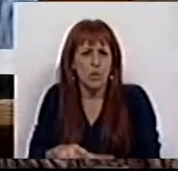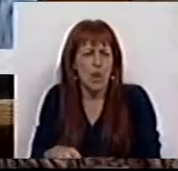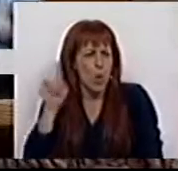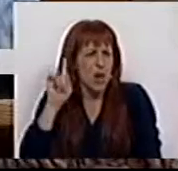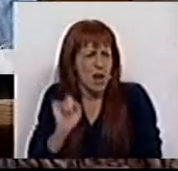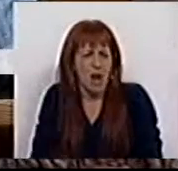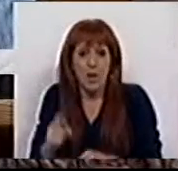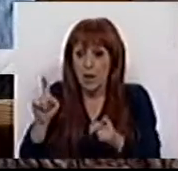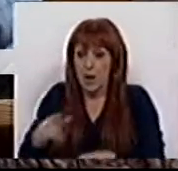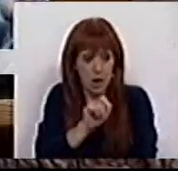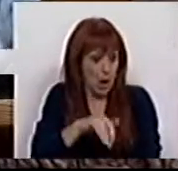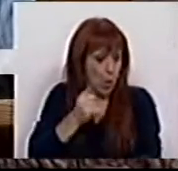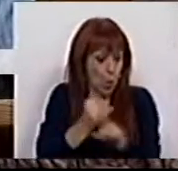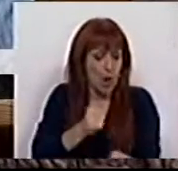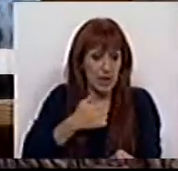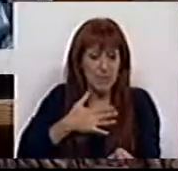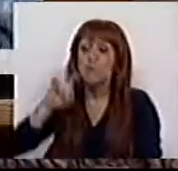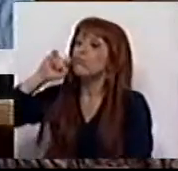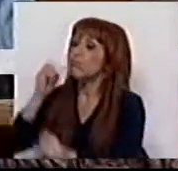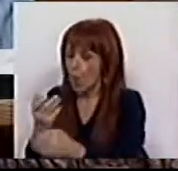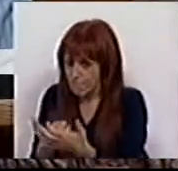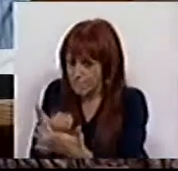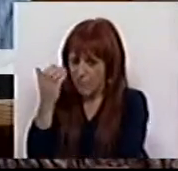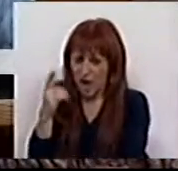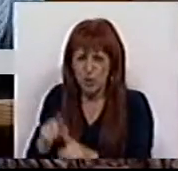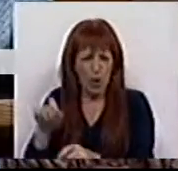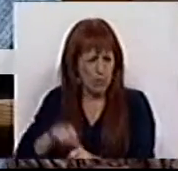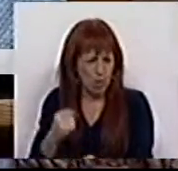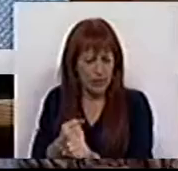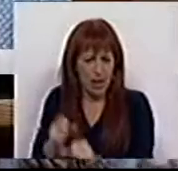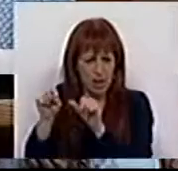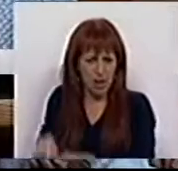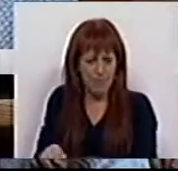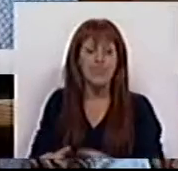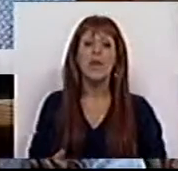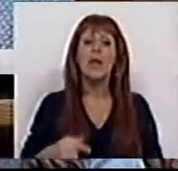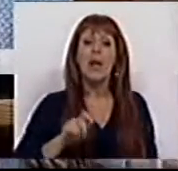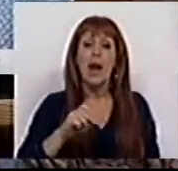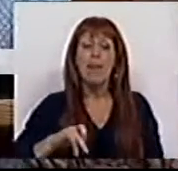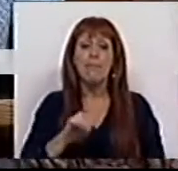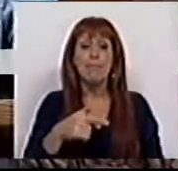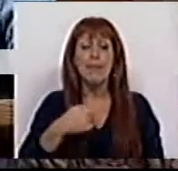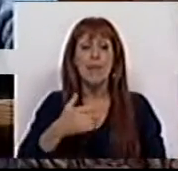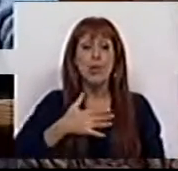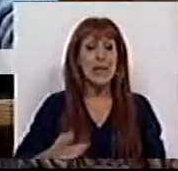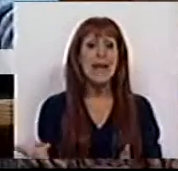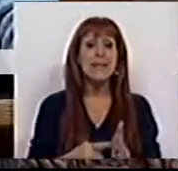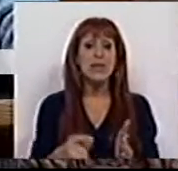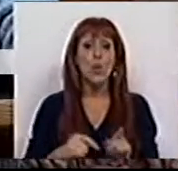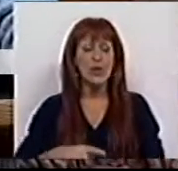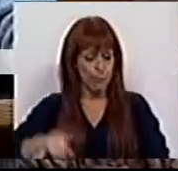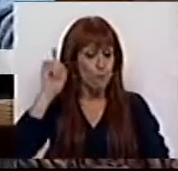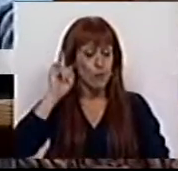a qualidade que é a EMF e que cobrará mais por um pior serviço. A EMF é uma empresa necessária